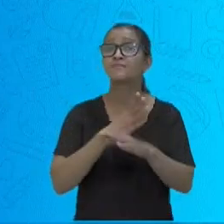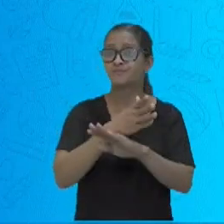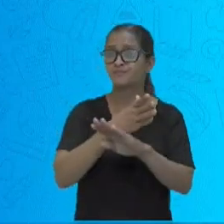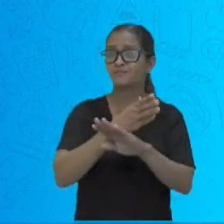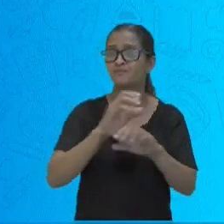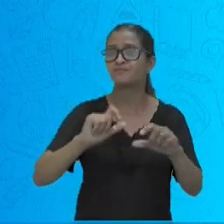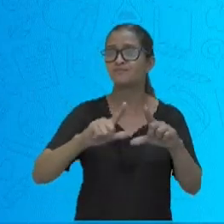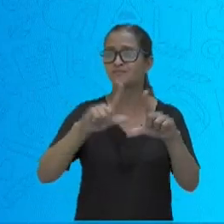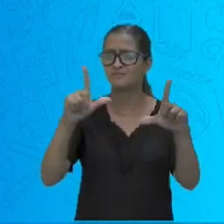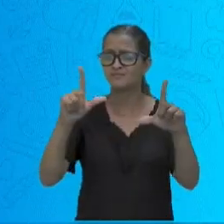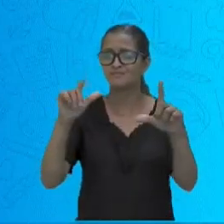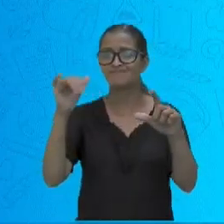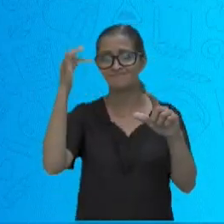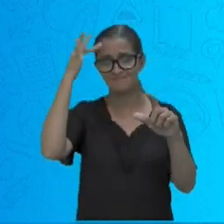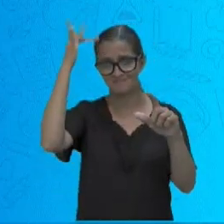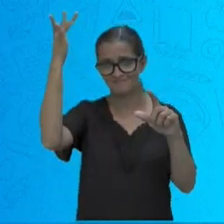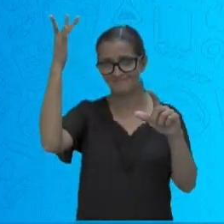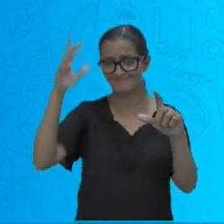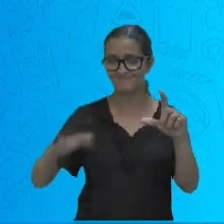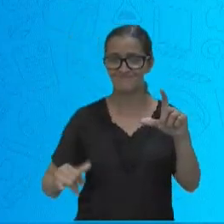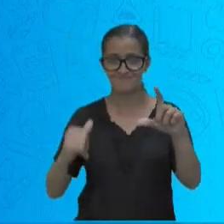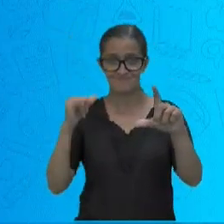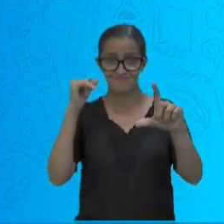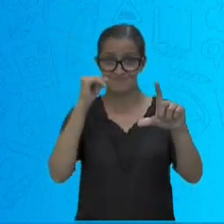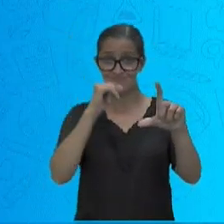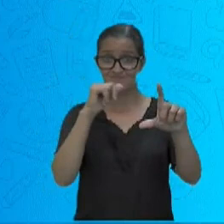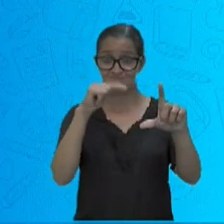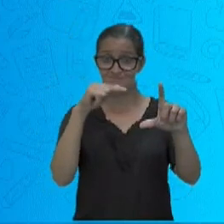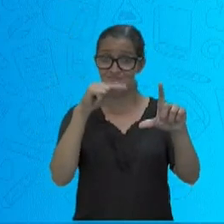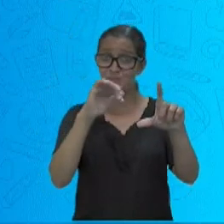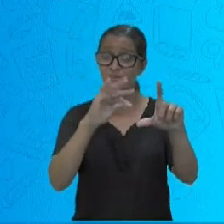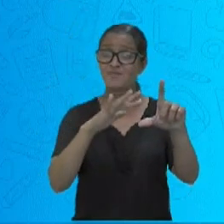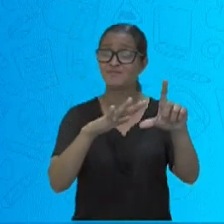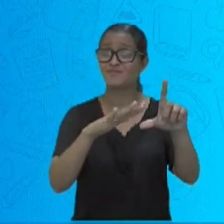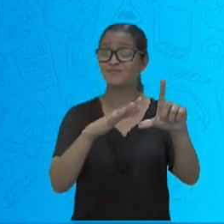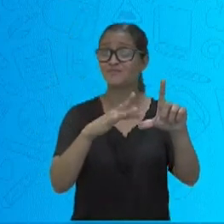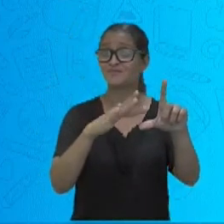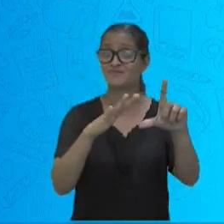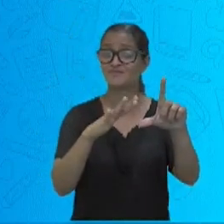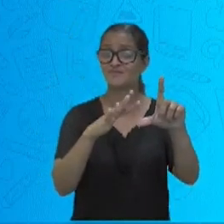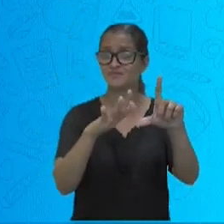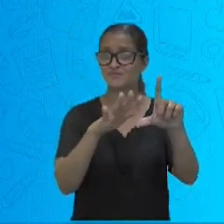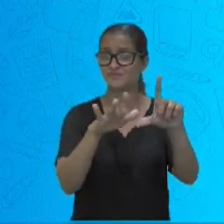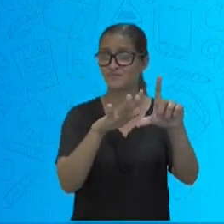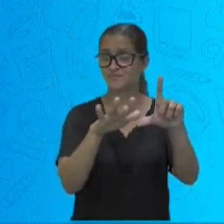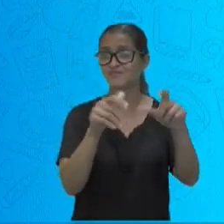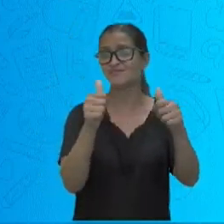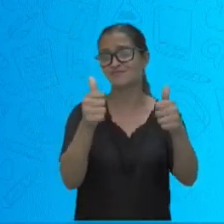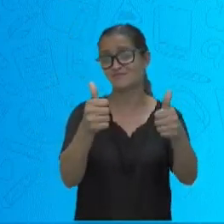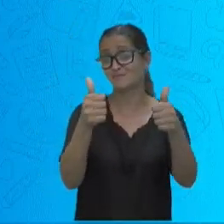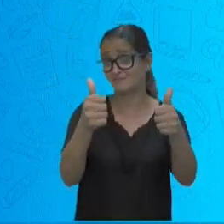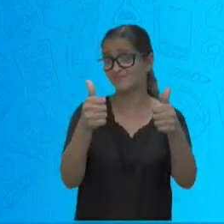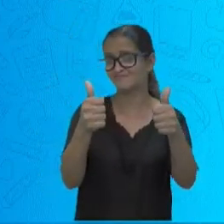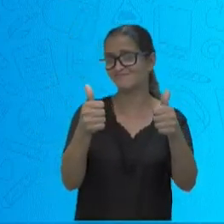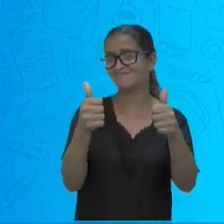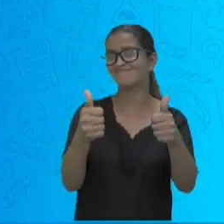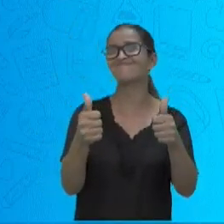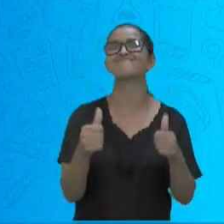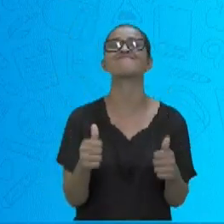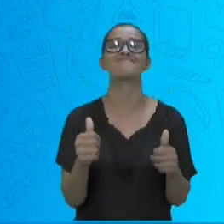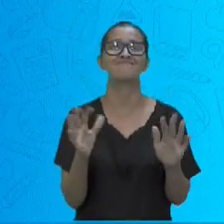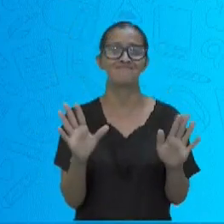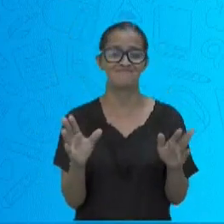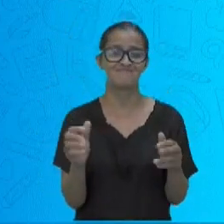fácil. Basta você apontar a câmera do seu celular na imagem que aparece aí no canto da sua